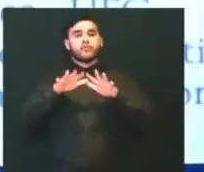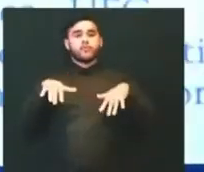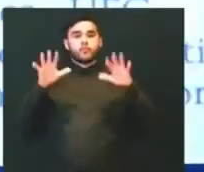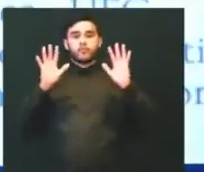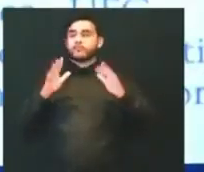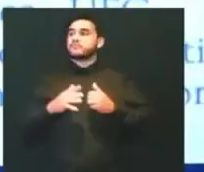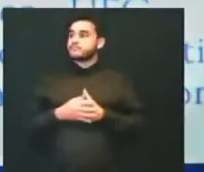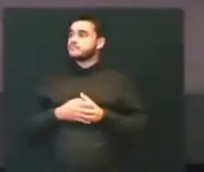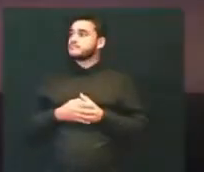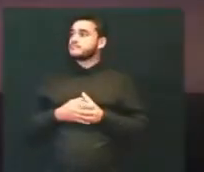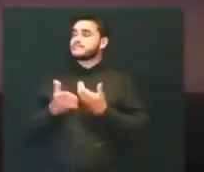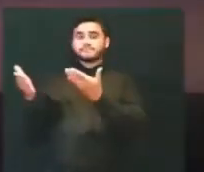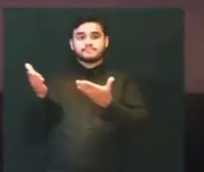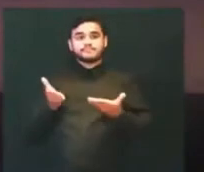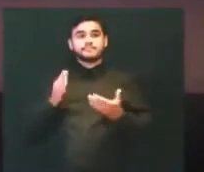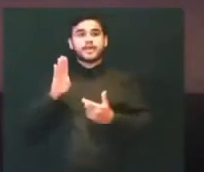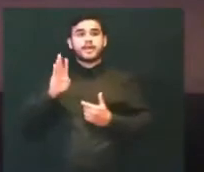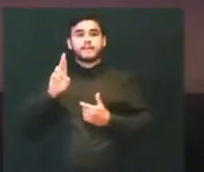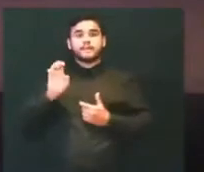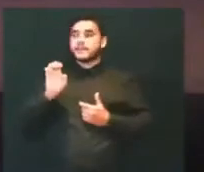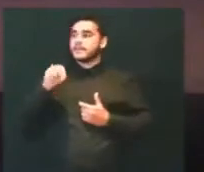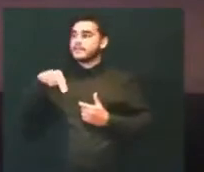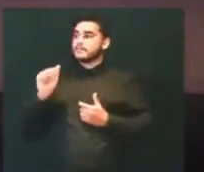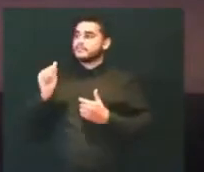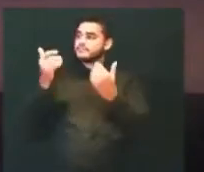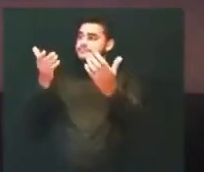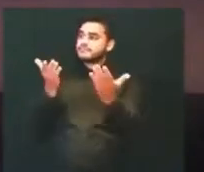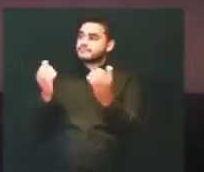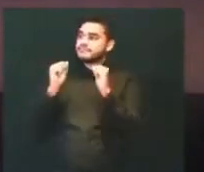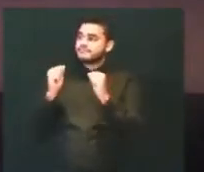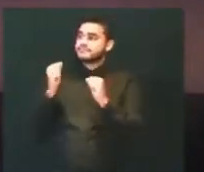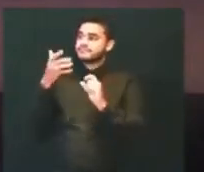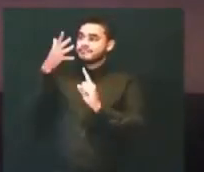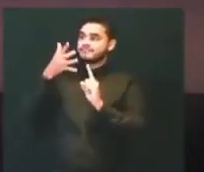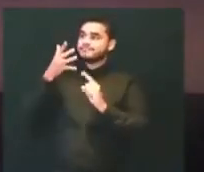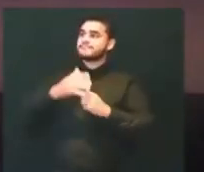Brena Rodrigues, seja bem-vinda, obrigado por estar aqui conosco, a palavra é sua, o espaço é seu.